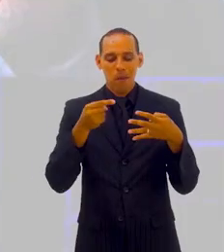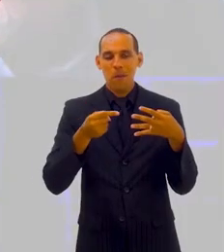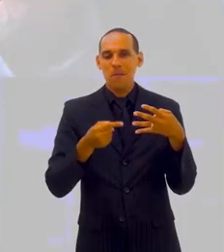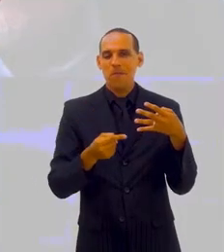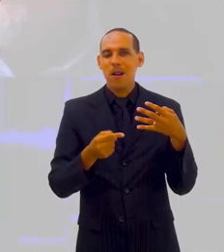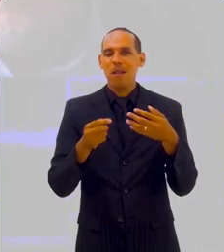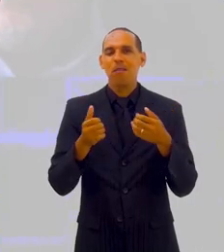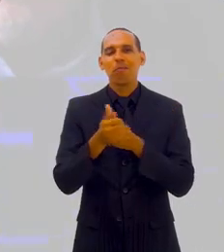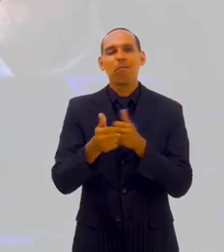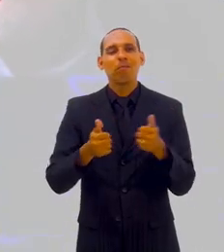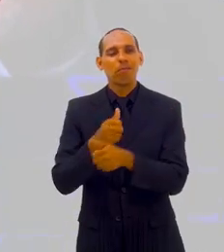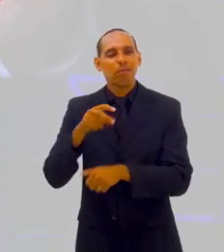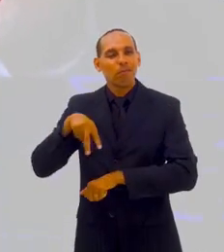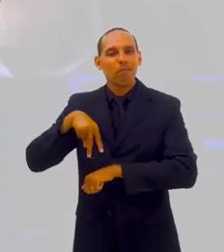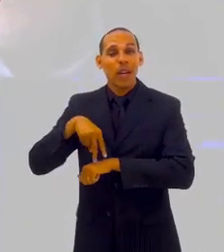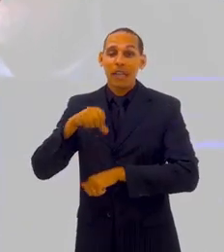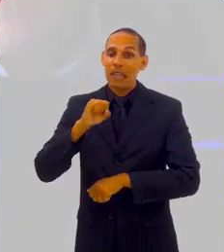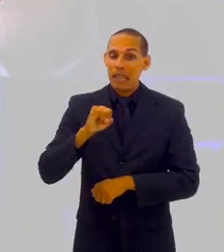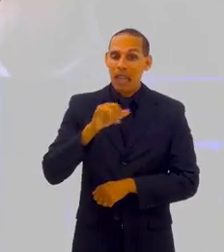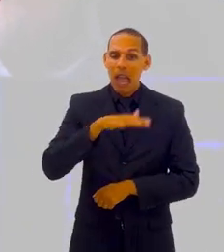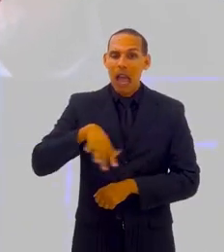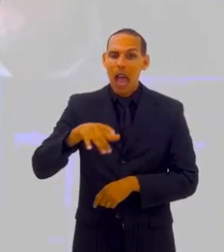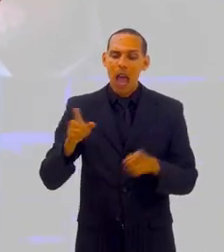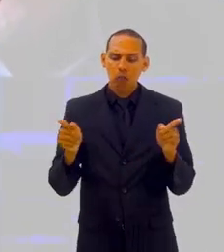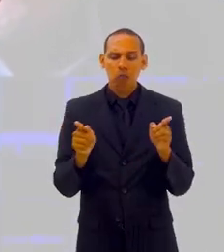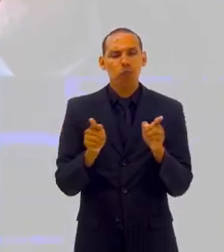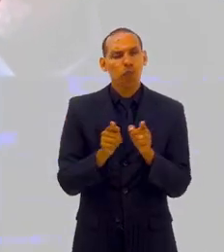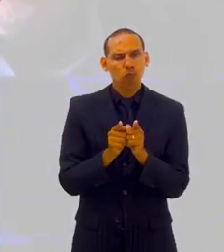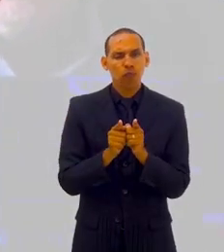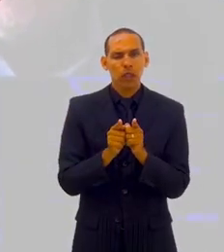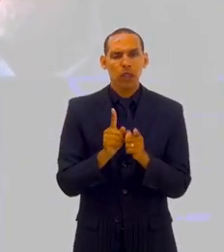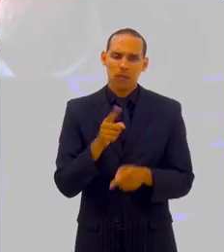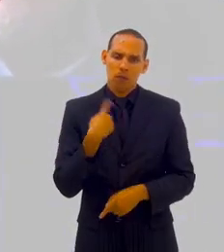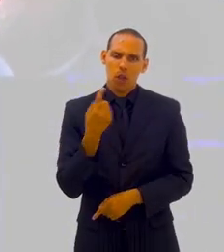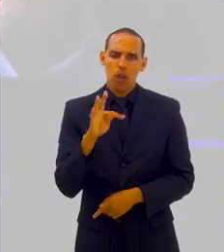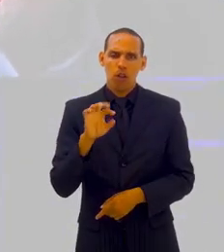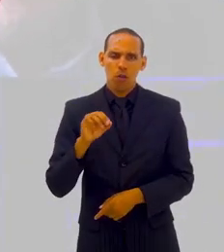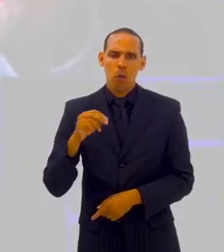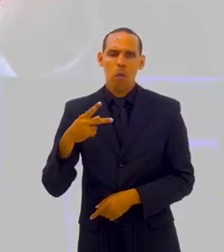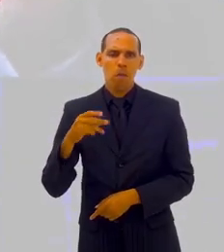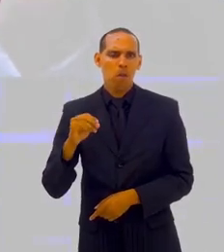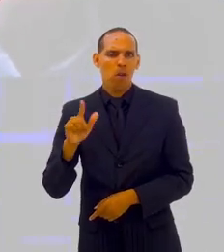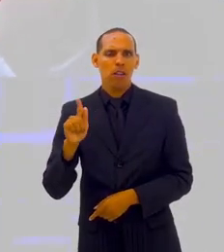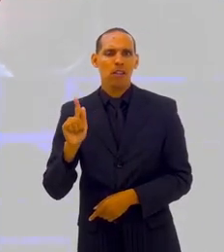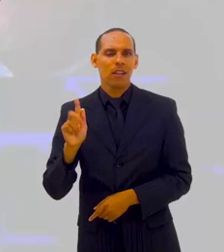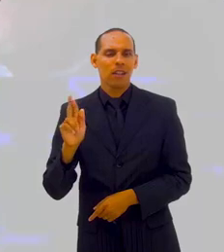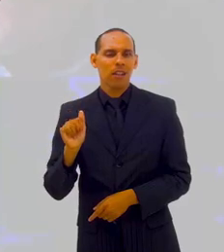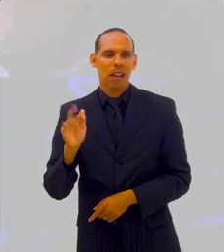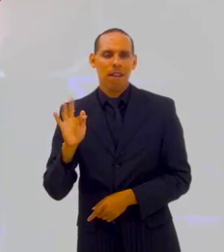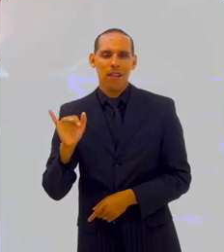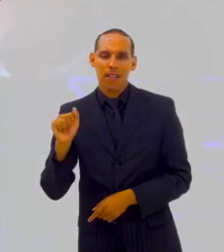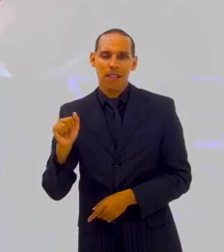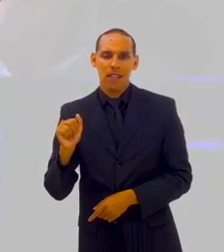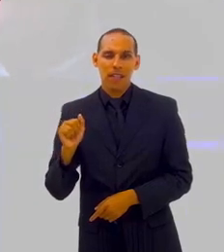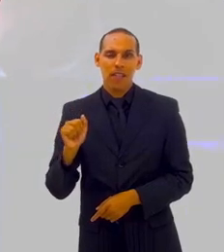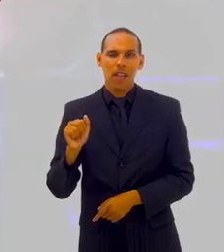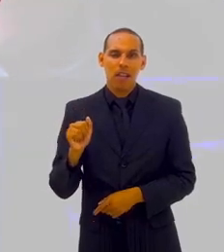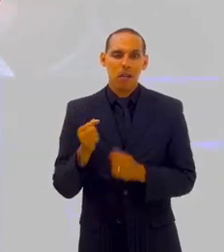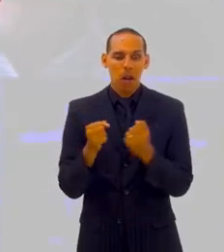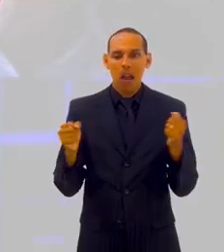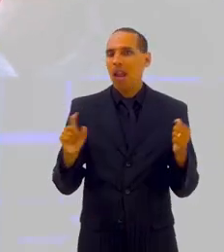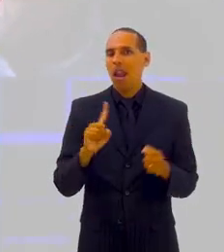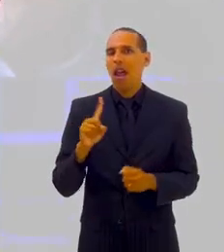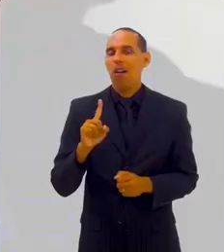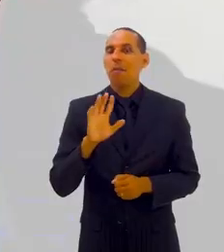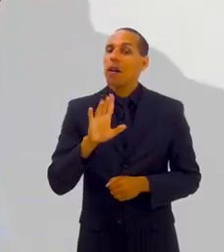esse protagonismo se a gente não tem uma área muito grande essa nossa topografia não é muito grande mas a gente tem que voltar